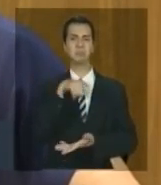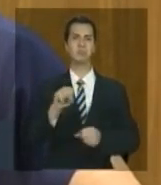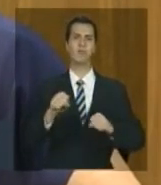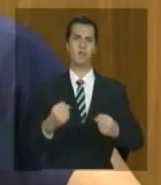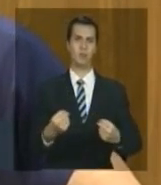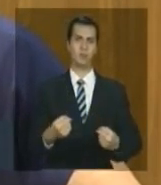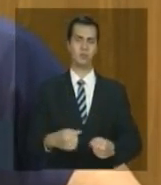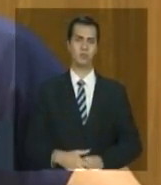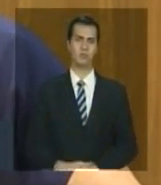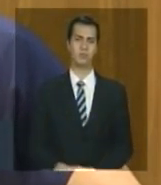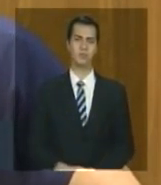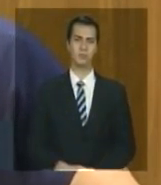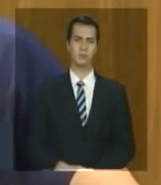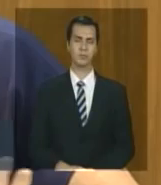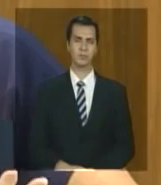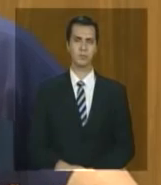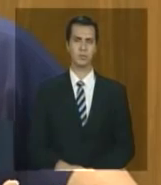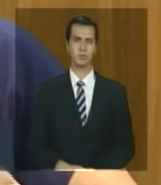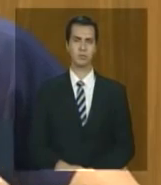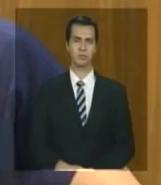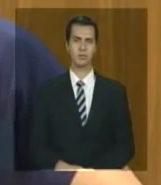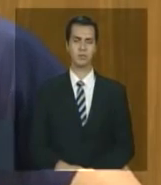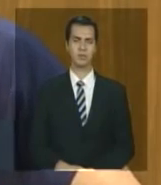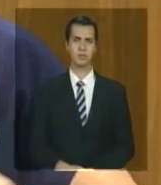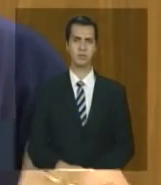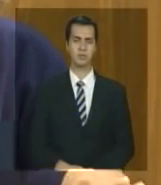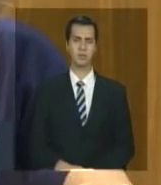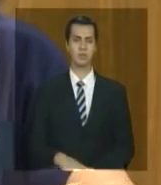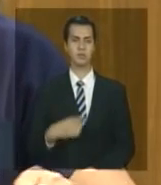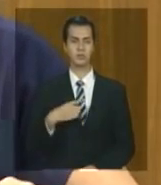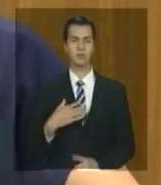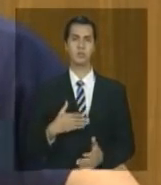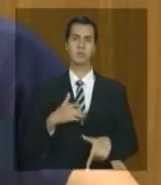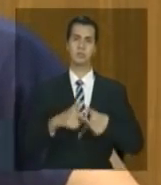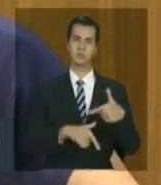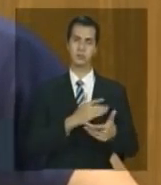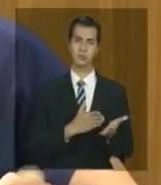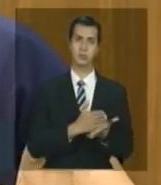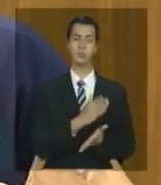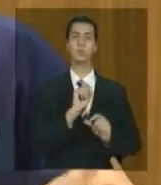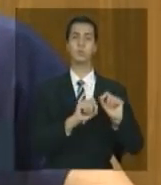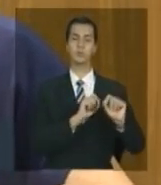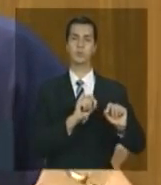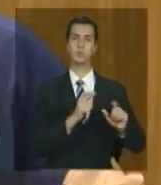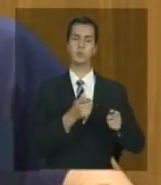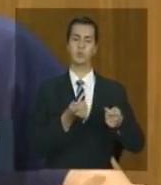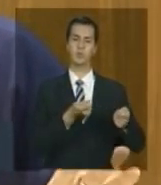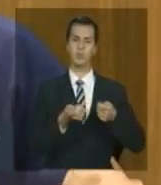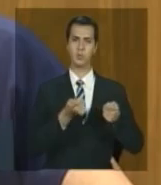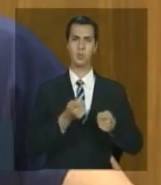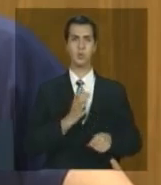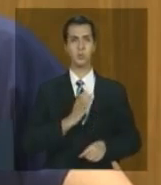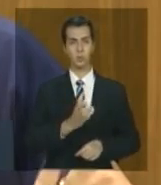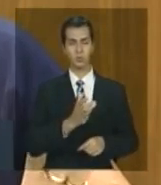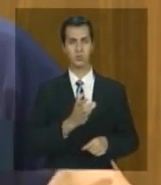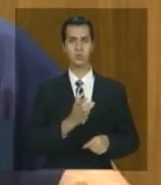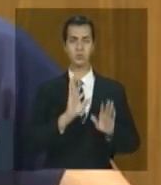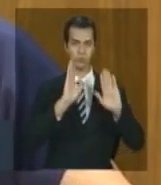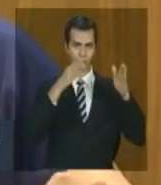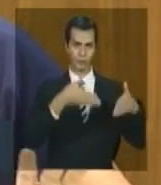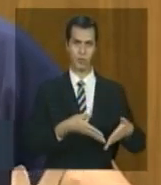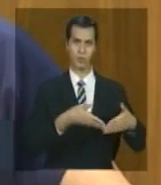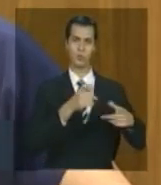consolidação nas duas vertentes de atuação, tanto na de coordenação em fóruns multilaterais